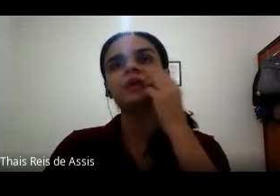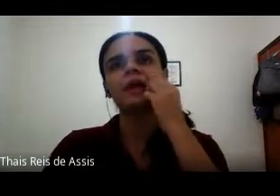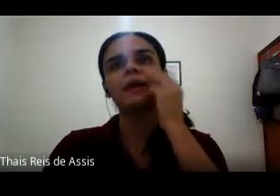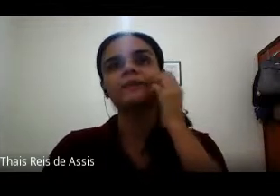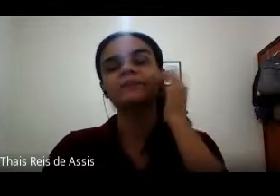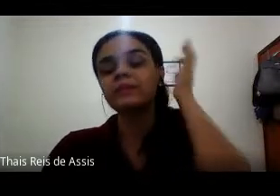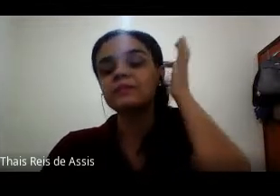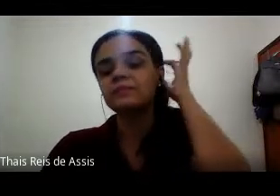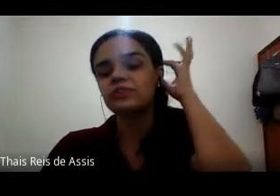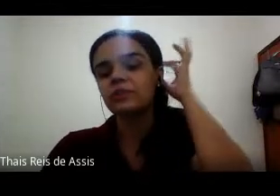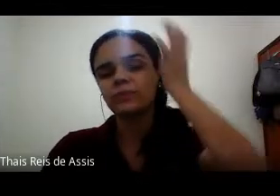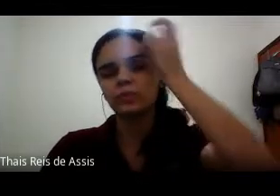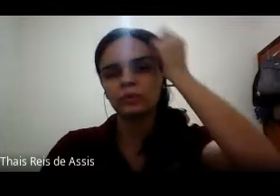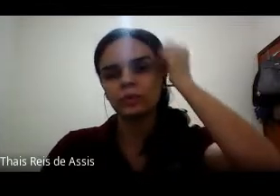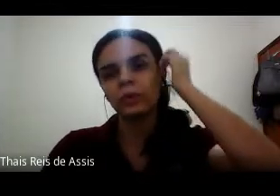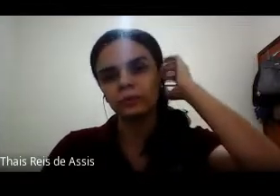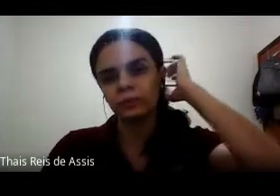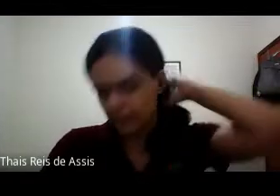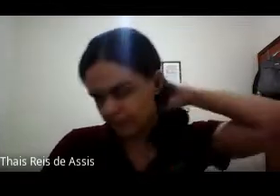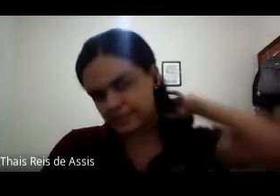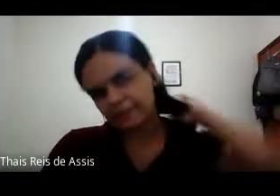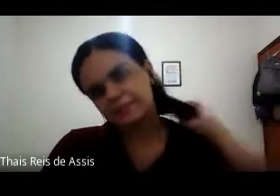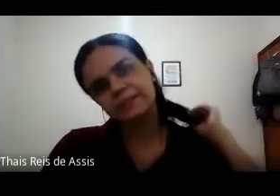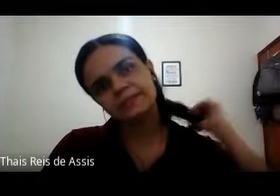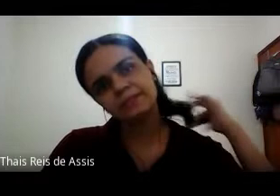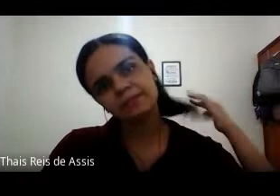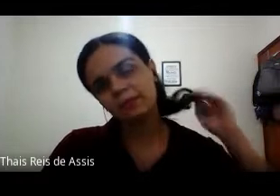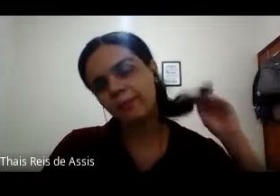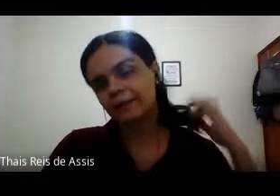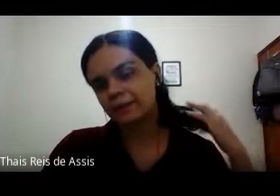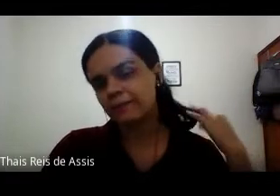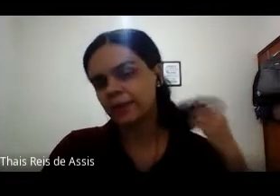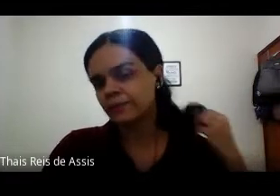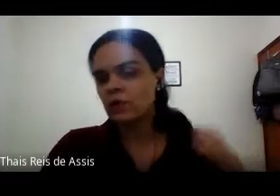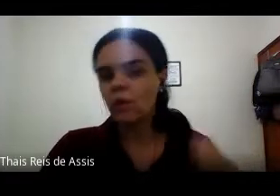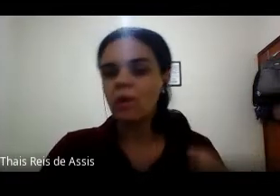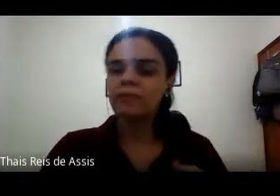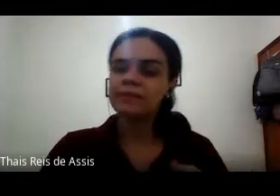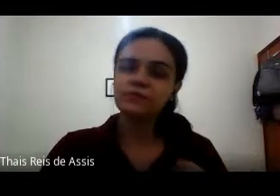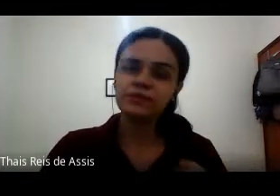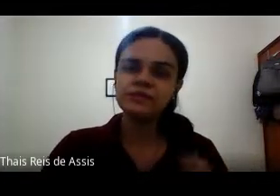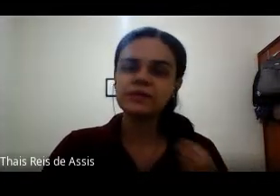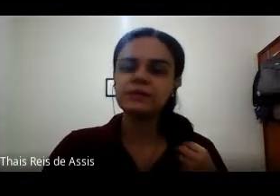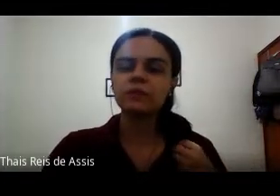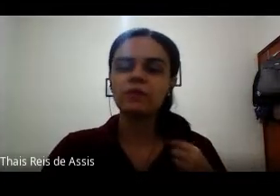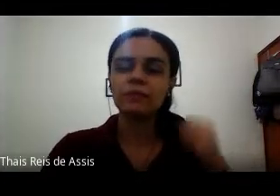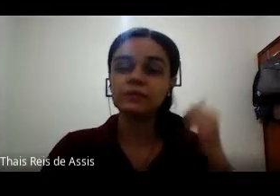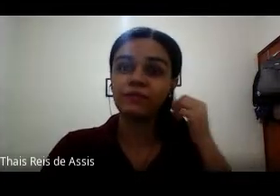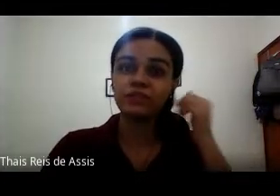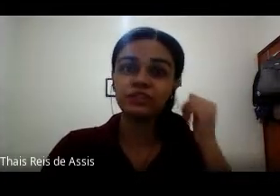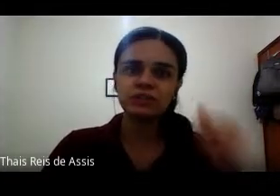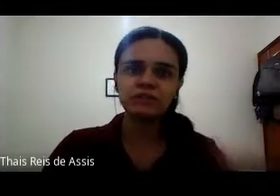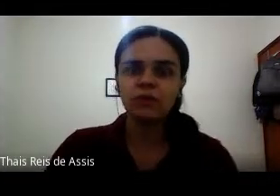simplesmente transmitir conteúdo, mas ela precisa de se preocupar também com a formação física, com a